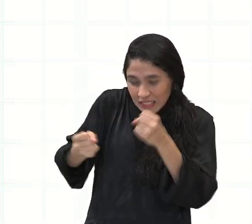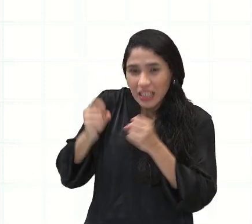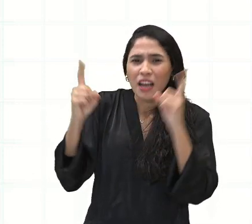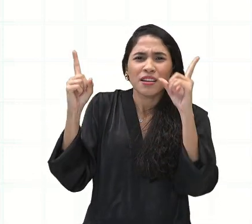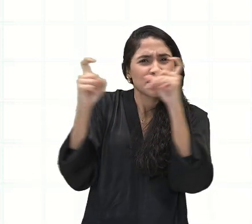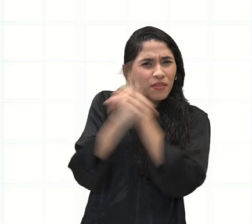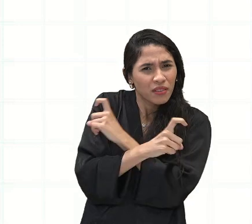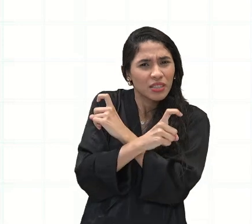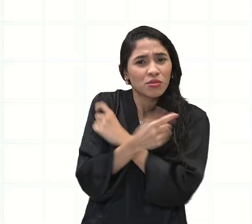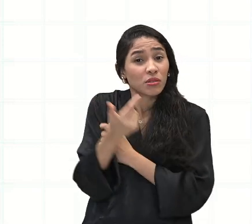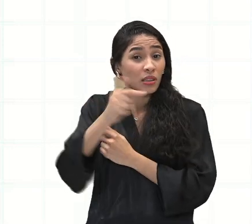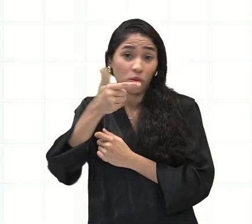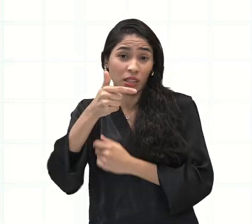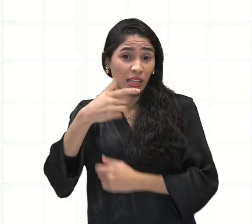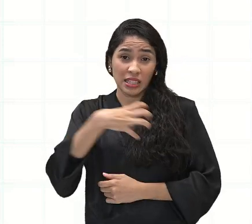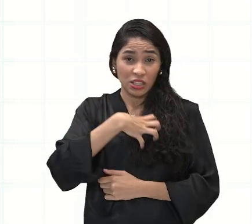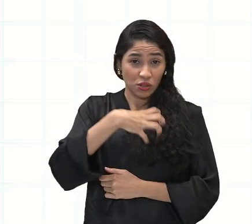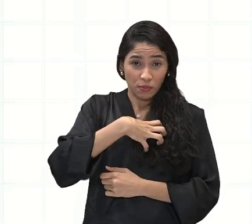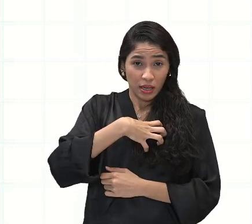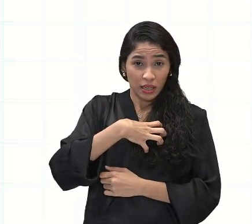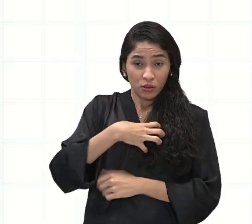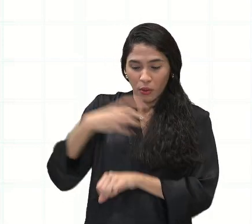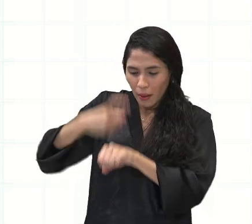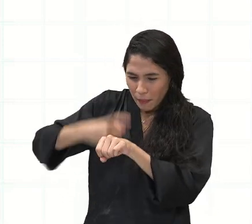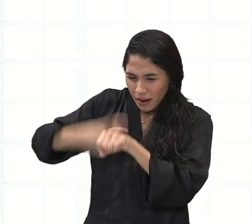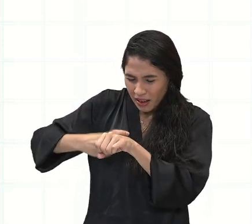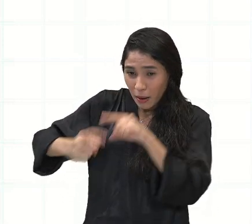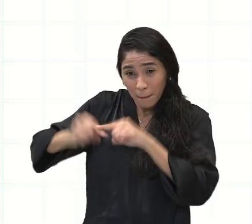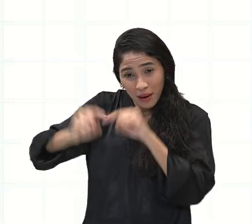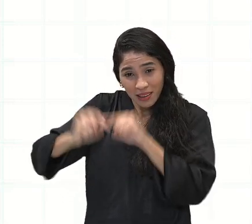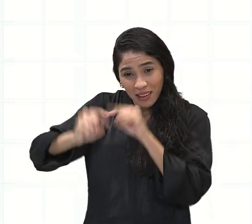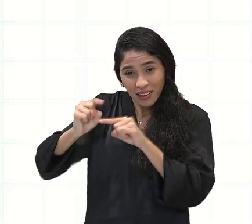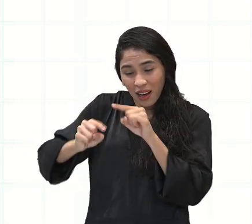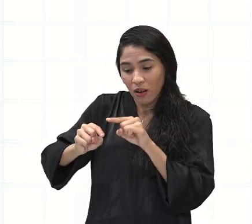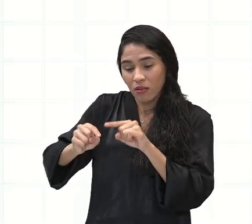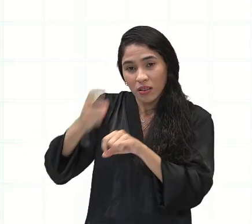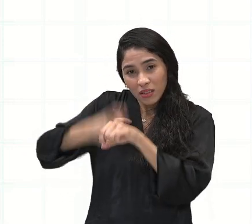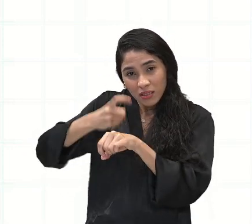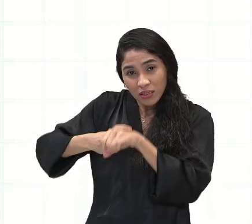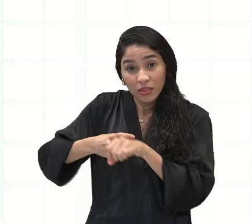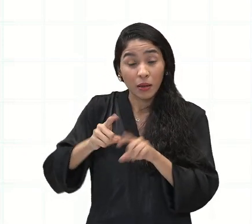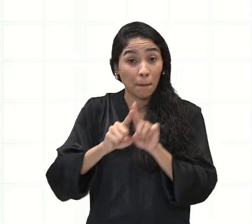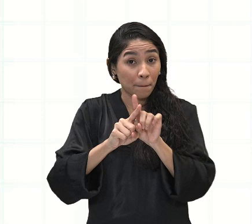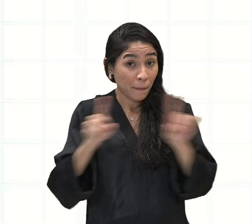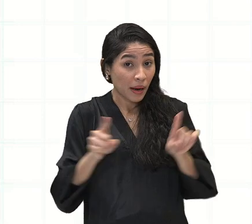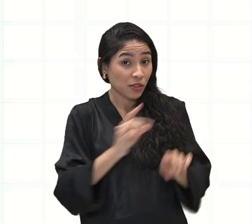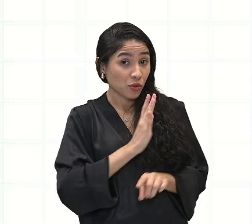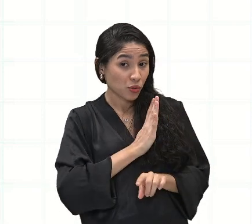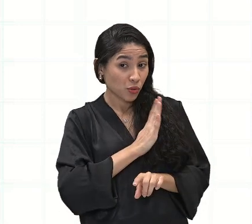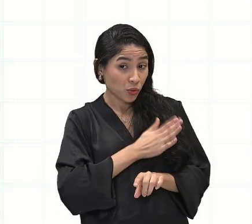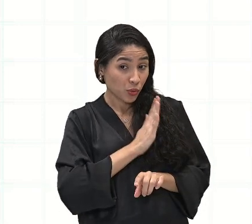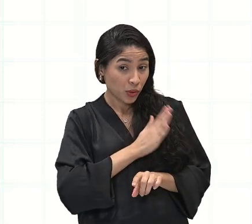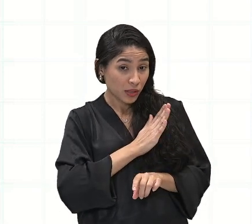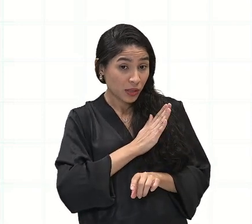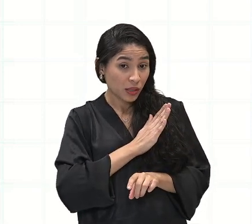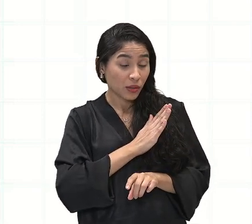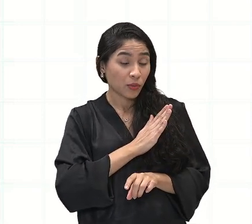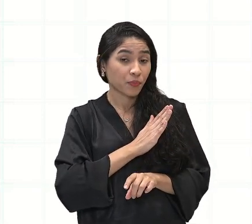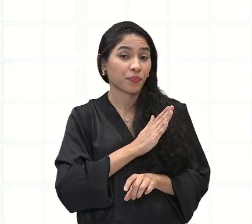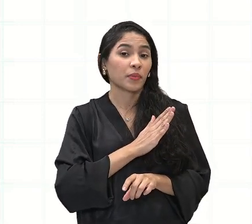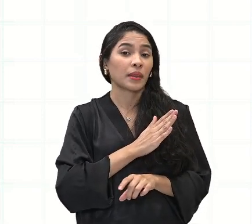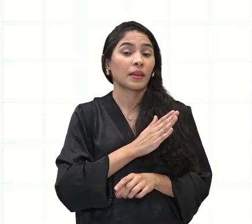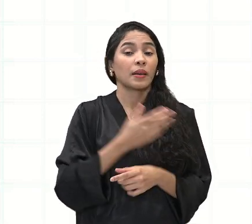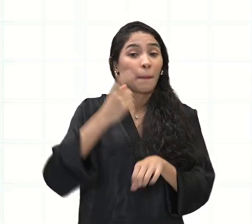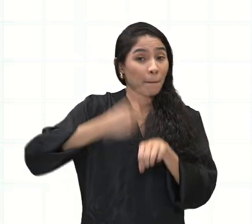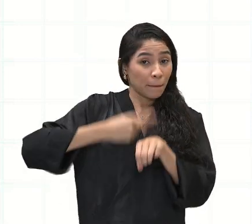que não tem sentimento nenhum, está só ali, é só um minério existindo. Então esse coração de pedra, desde o título já passa a ideia